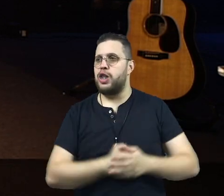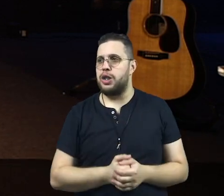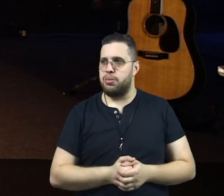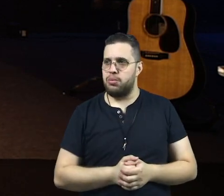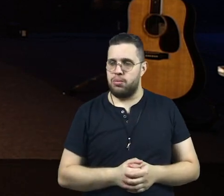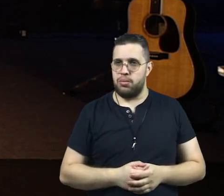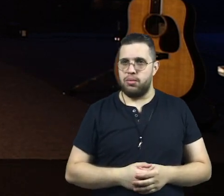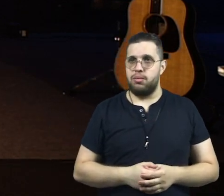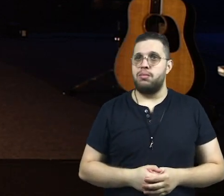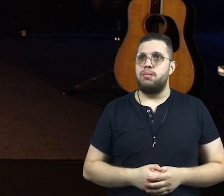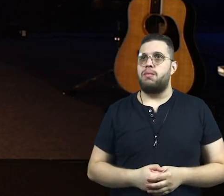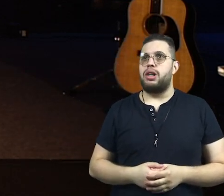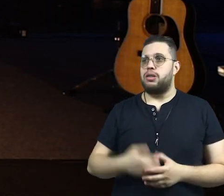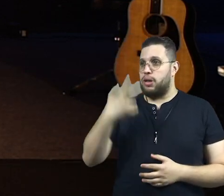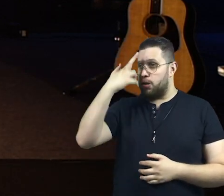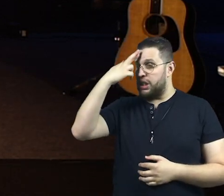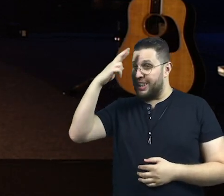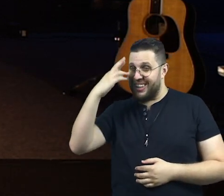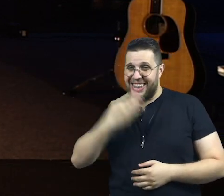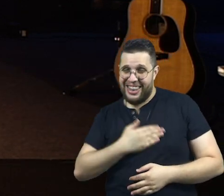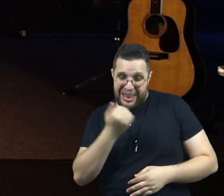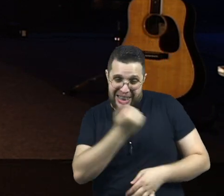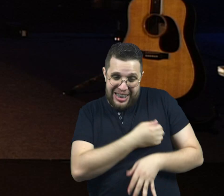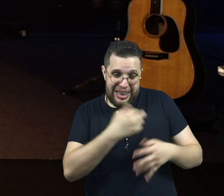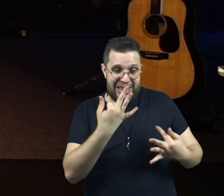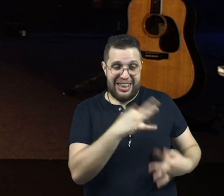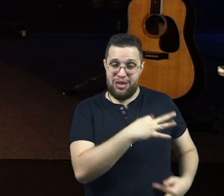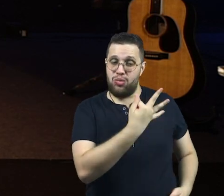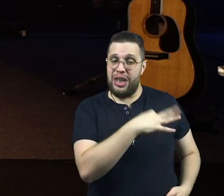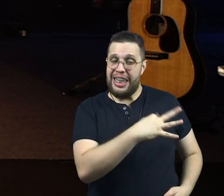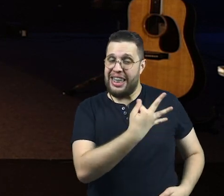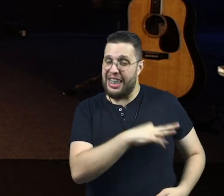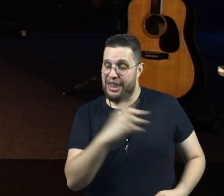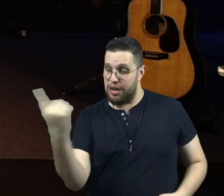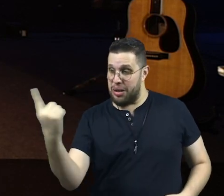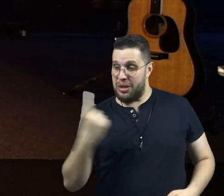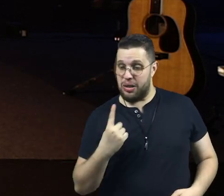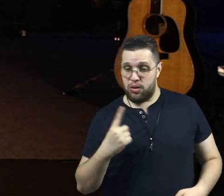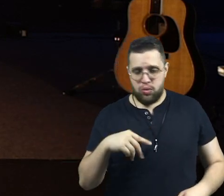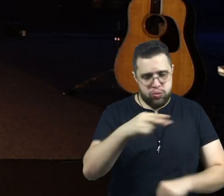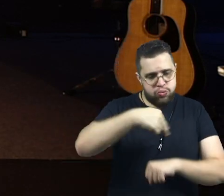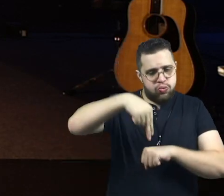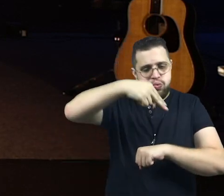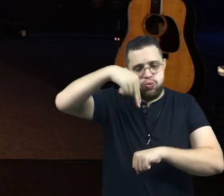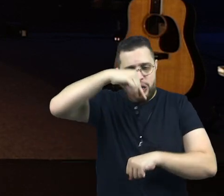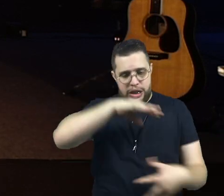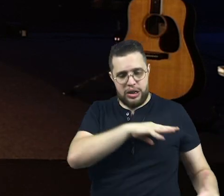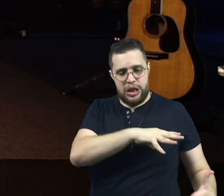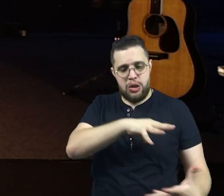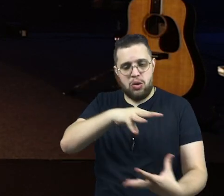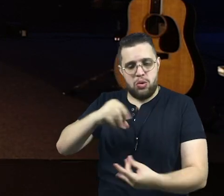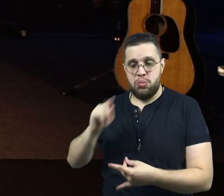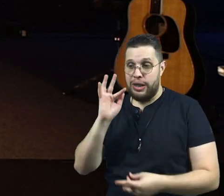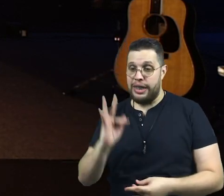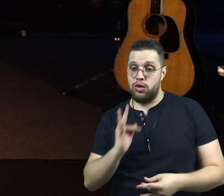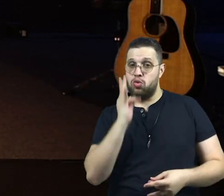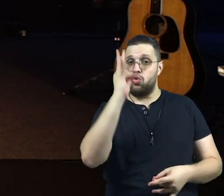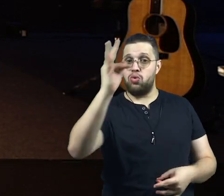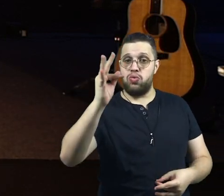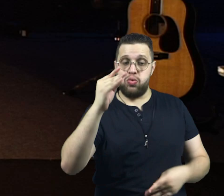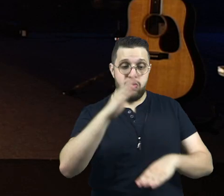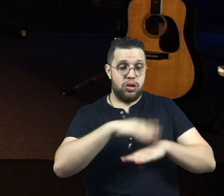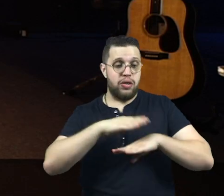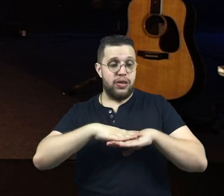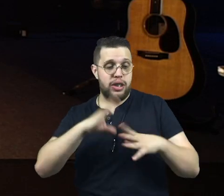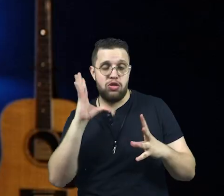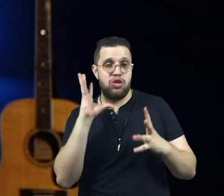ferindo as nações e o mundo. Aleluia, mas Ele vem para trazer um conserto para aqueles que o ouvem, para